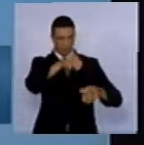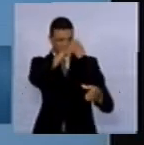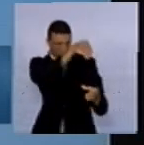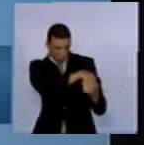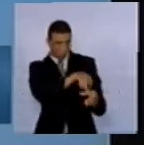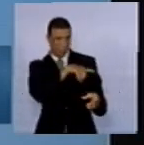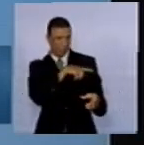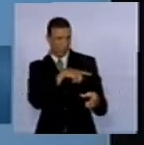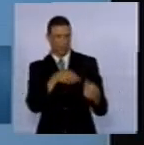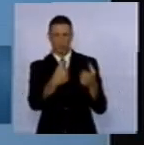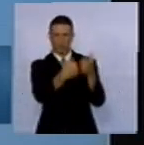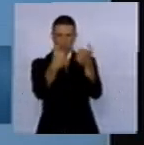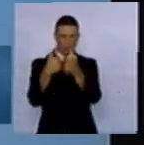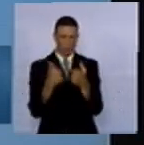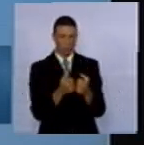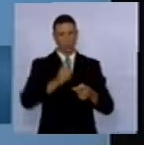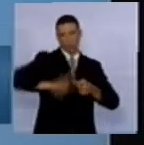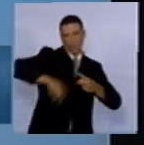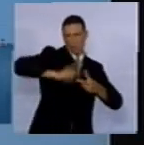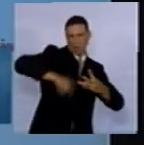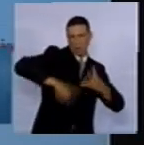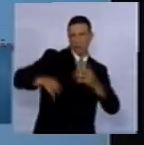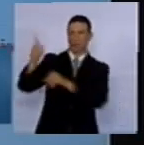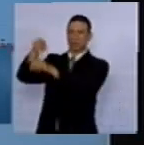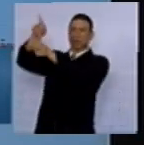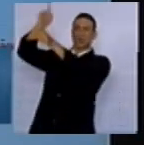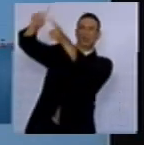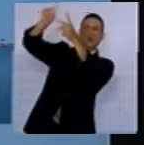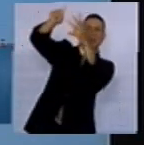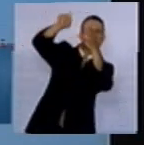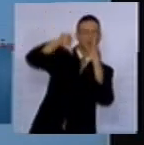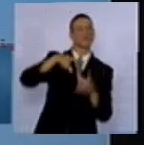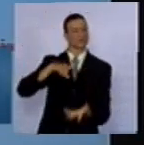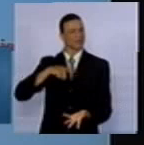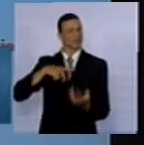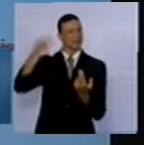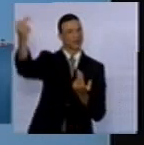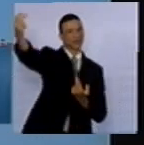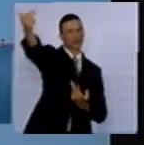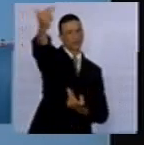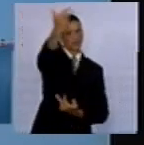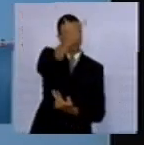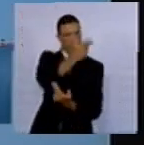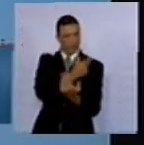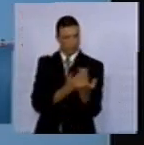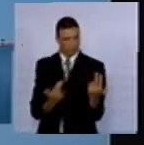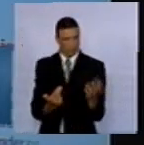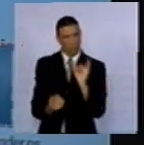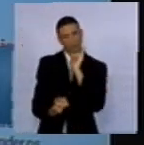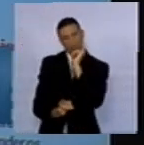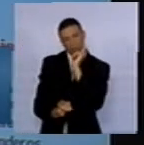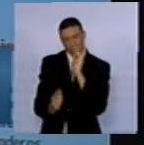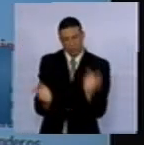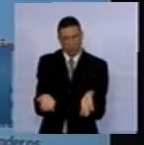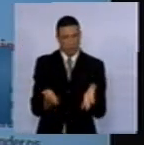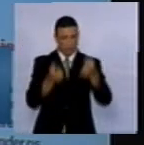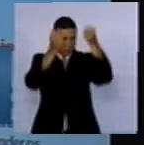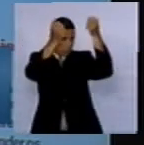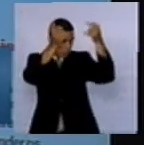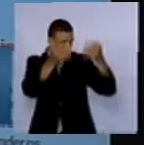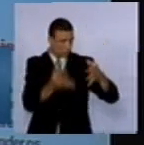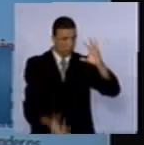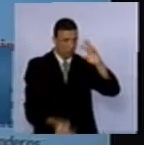a propriedade estrangeira e outros países também criavam né agora quando eu vou passar isso aqui rapidamente